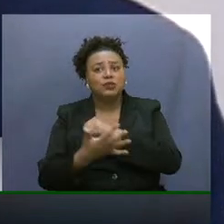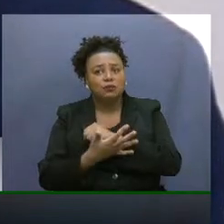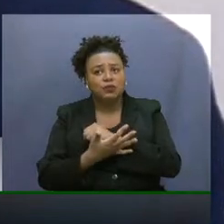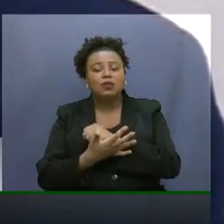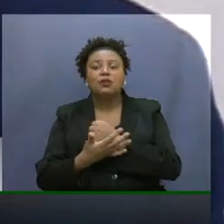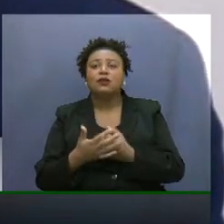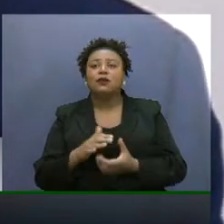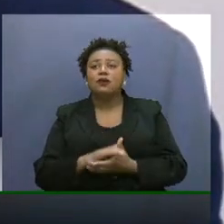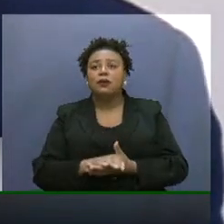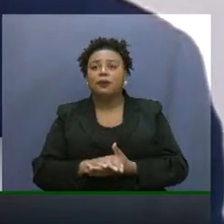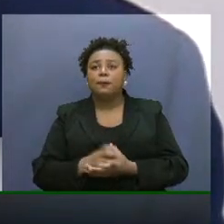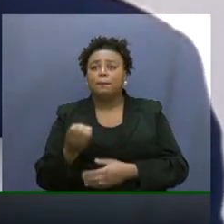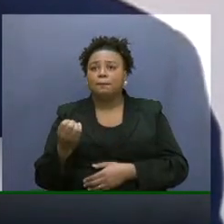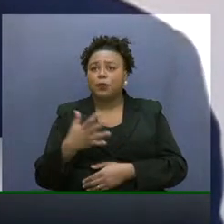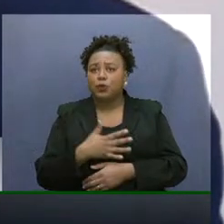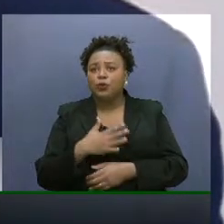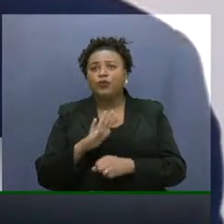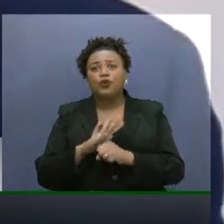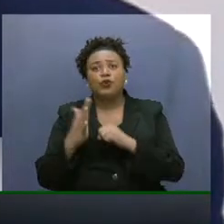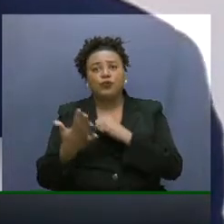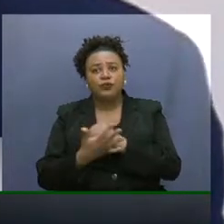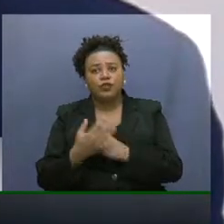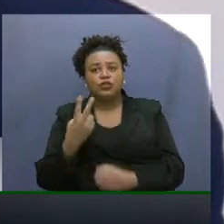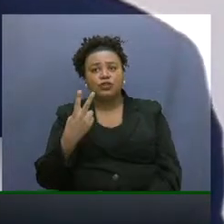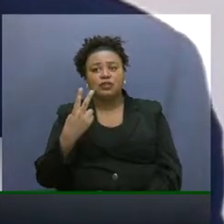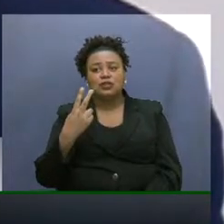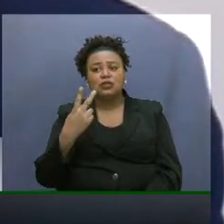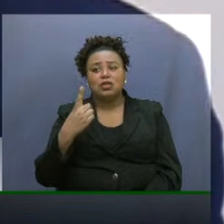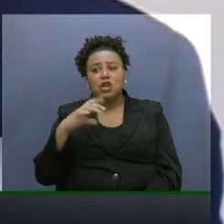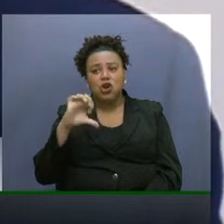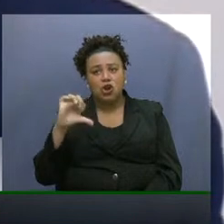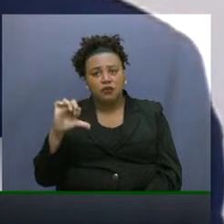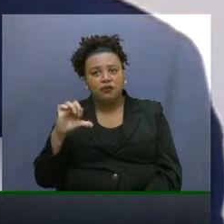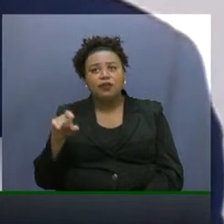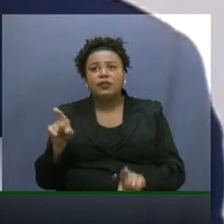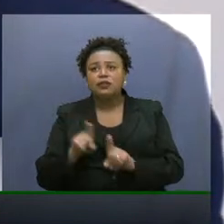causada pelo novo coronavírus COVID-19 e altera a Lei